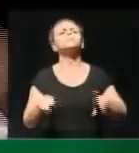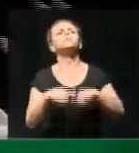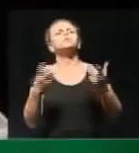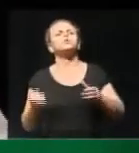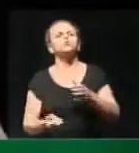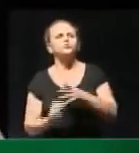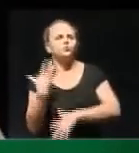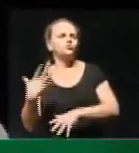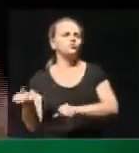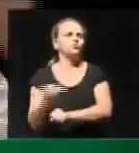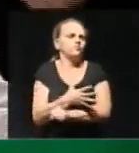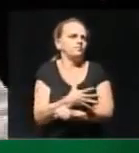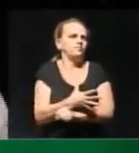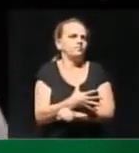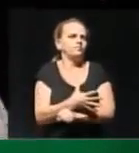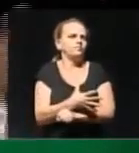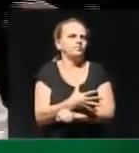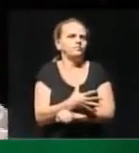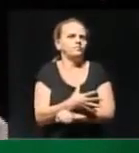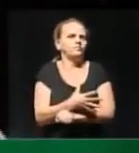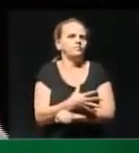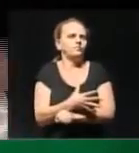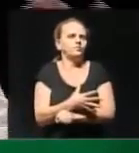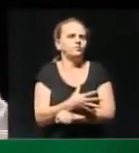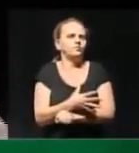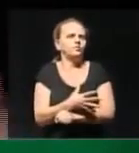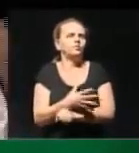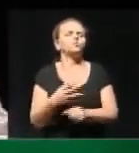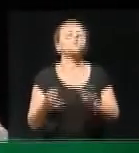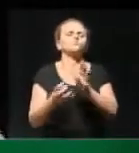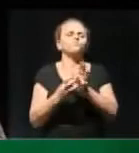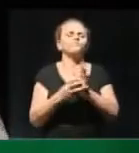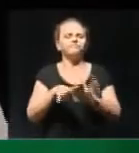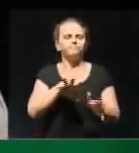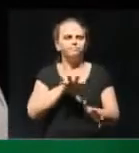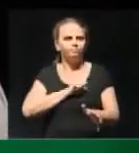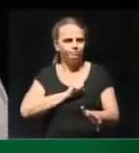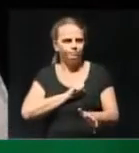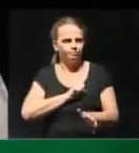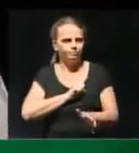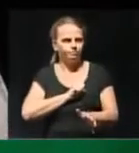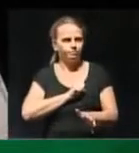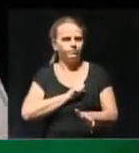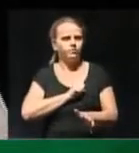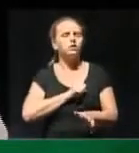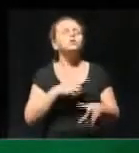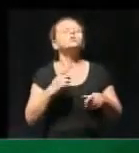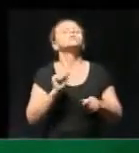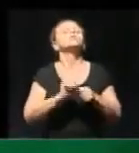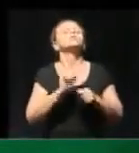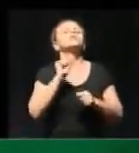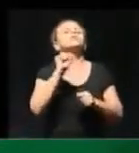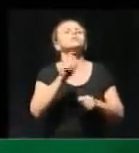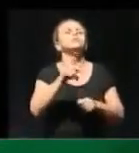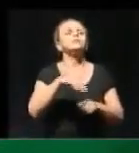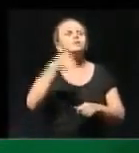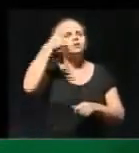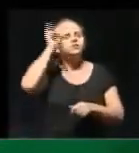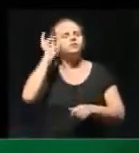nós podemos fazer para evitar que novos indivíduos, novas pessoas venham a ser infectadas? O próximo, por